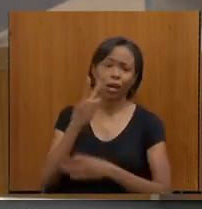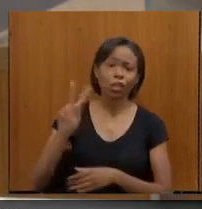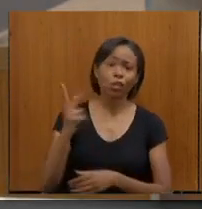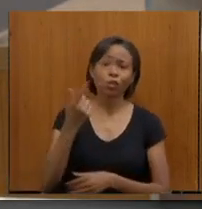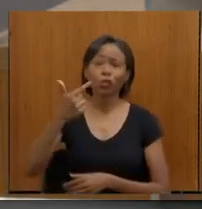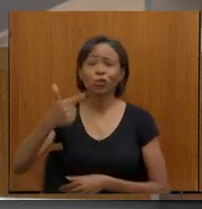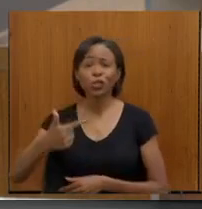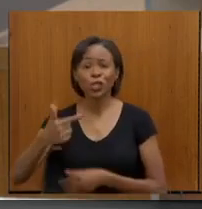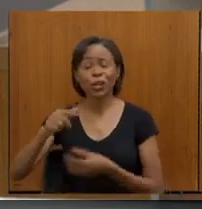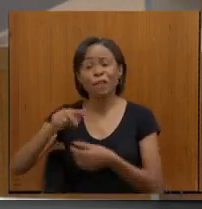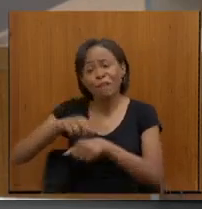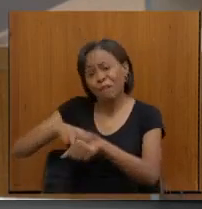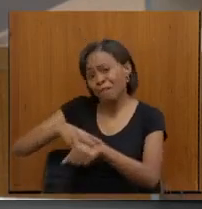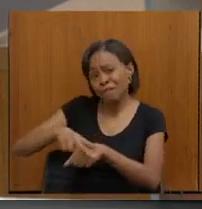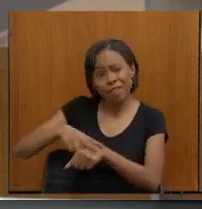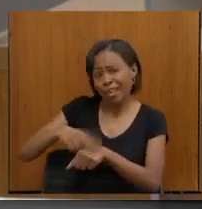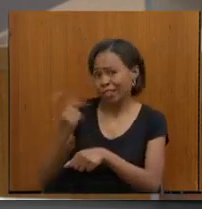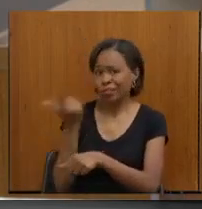ponto de